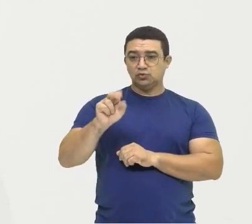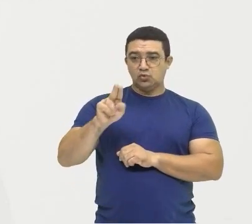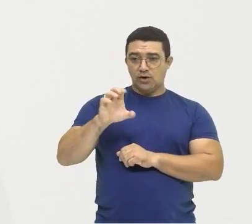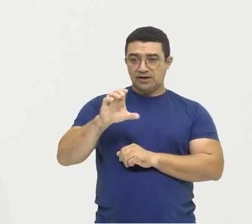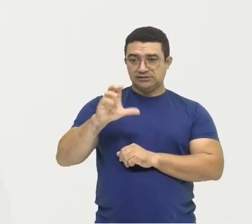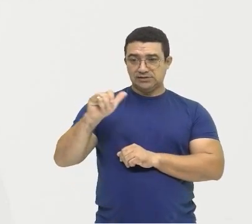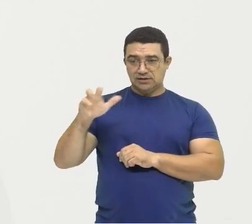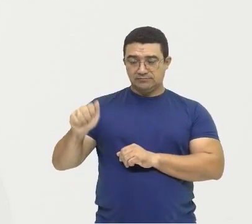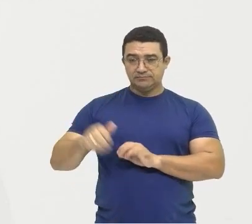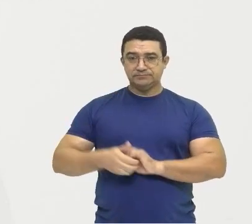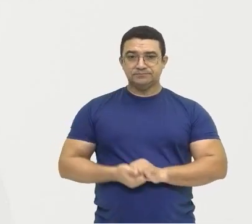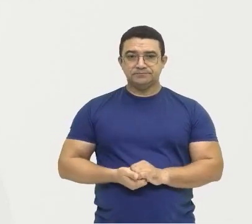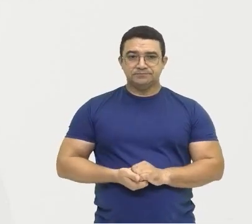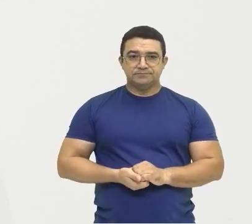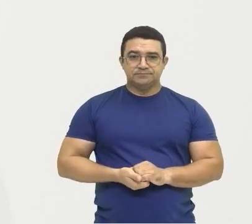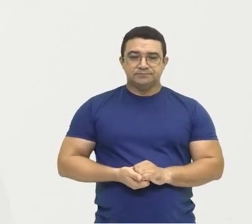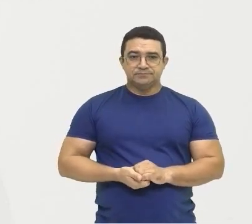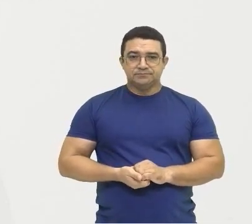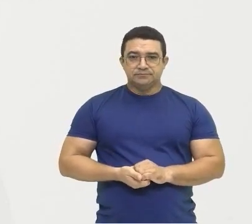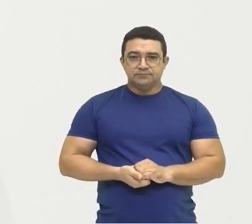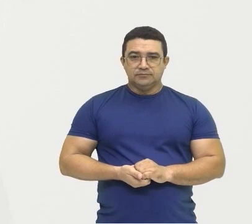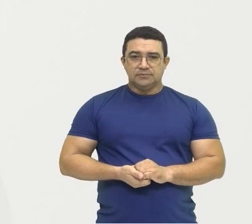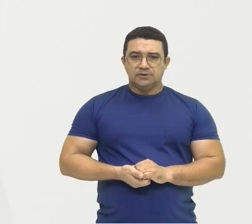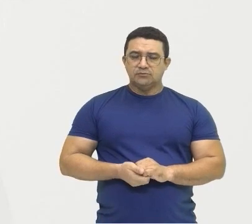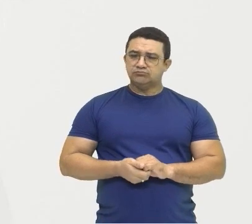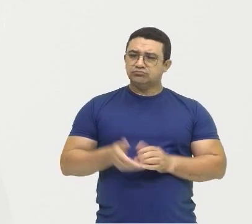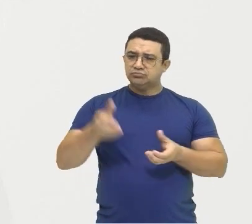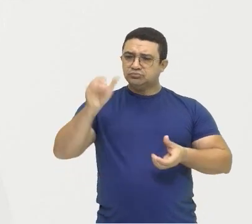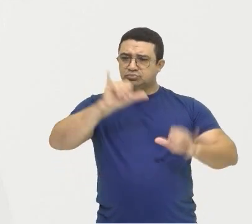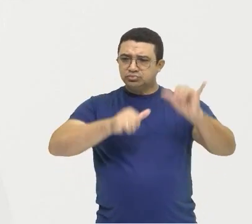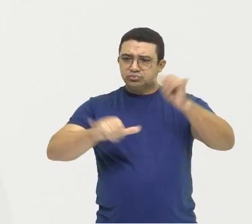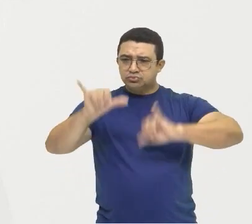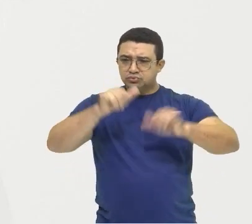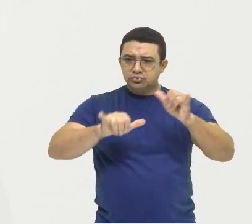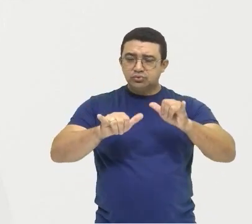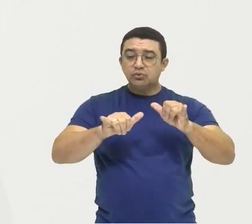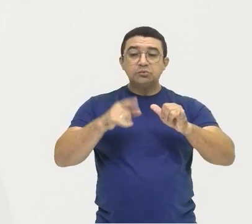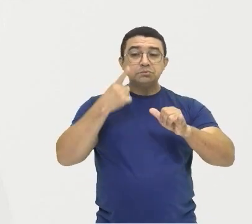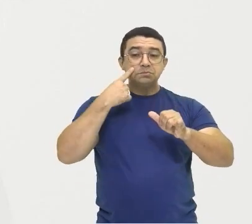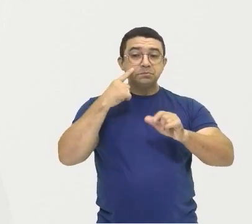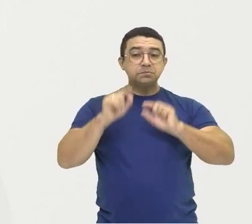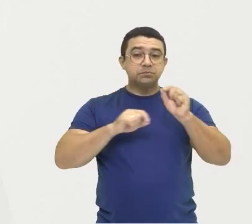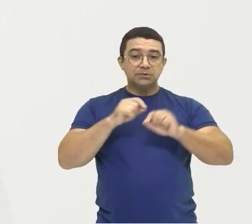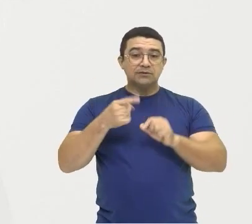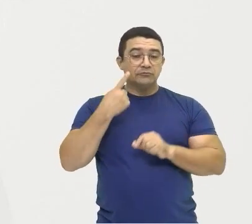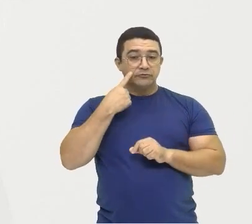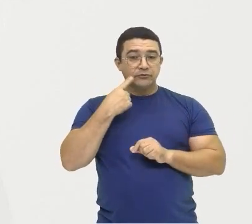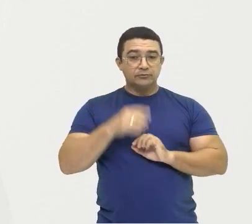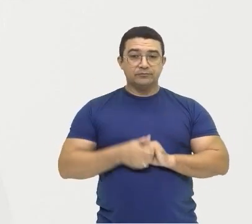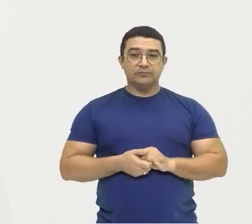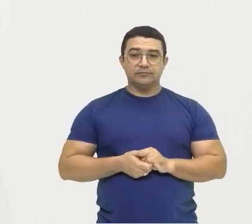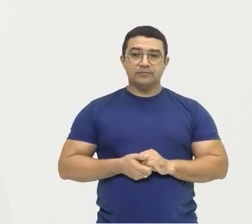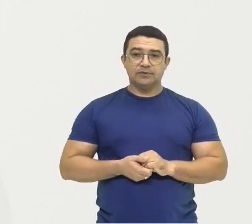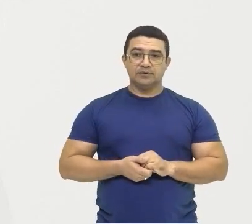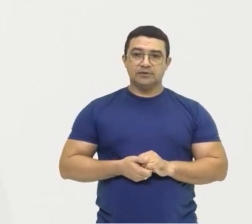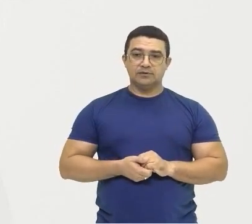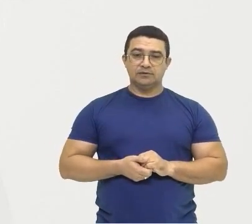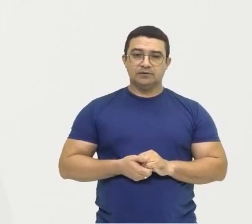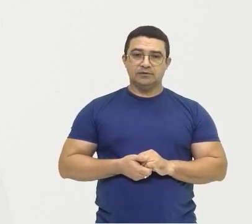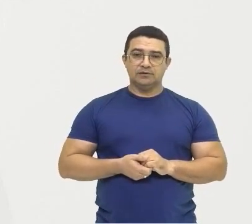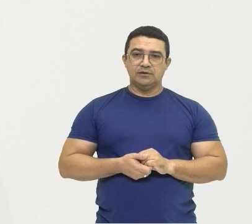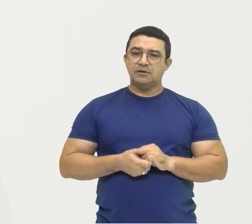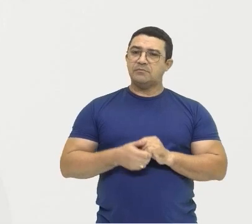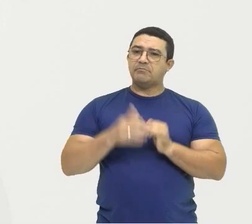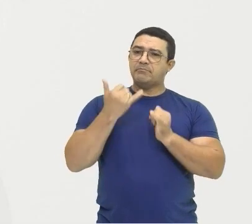sueco. Ele fez uma experiência em que ele colocou um pequeno instrumento parecido